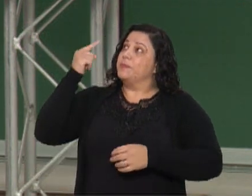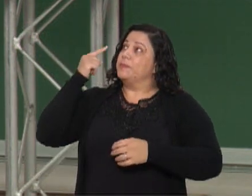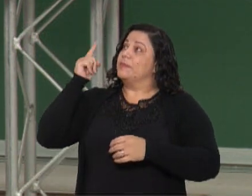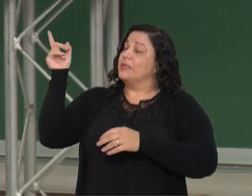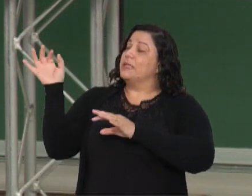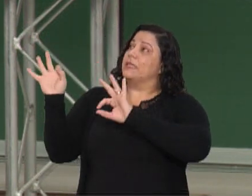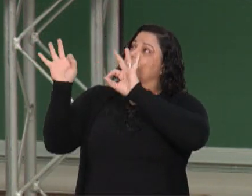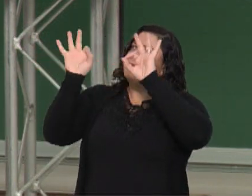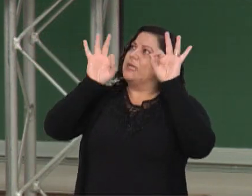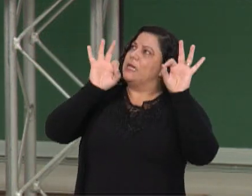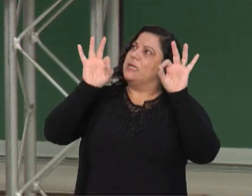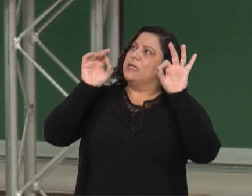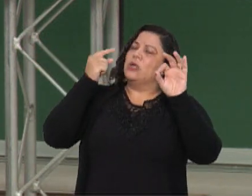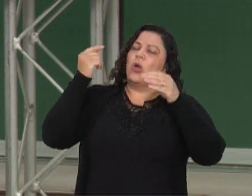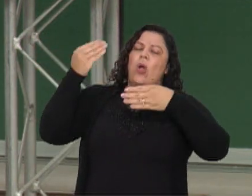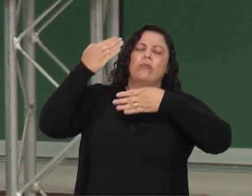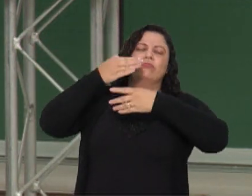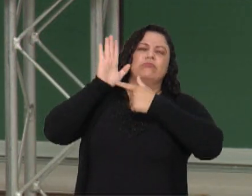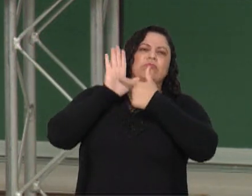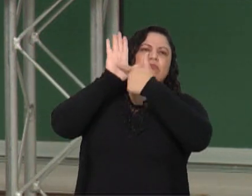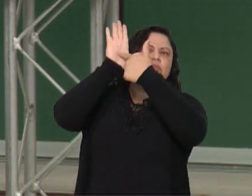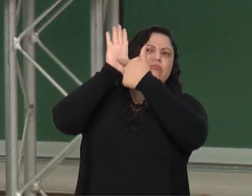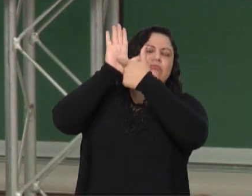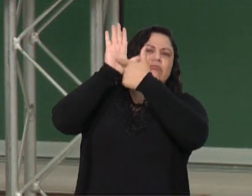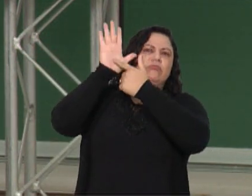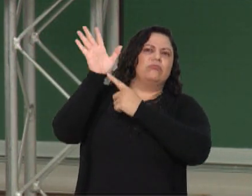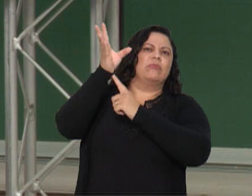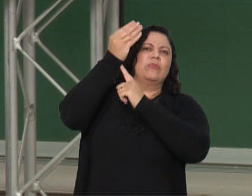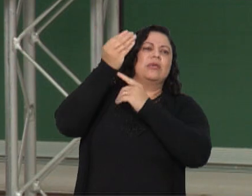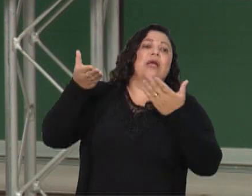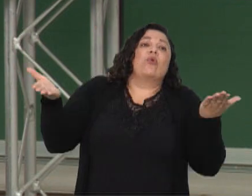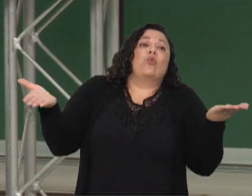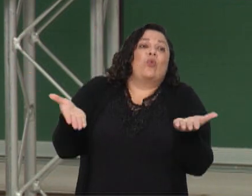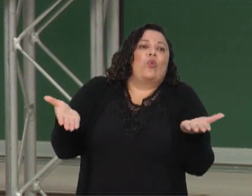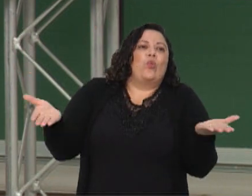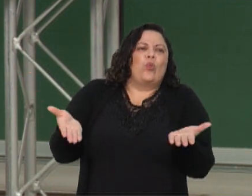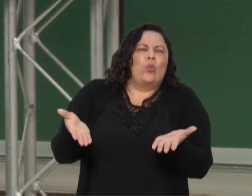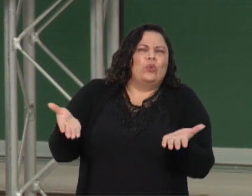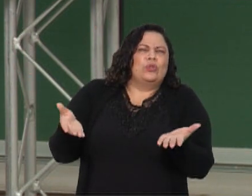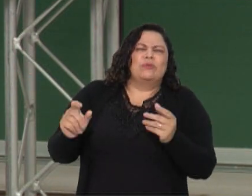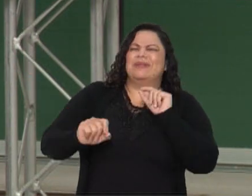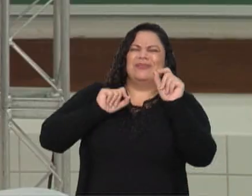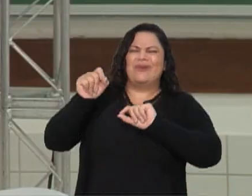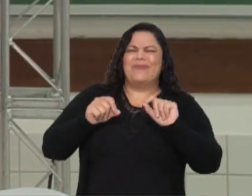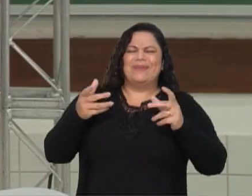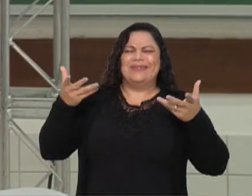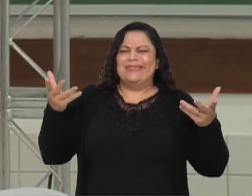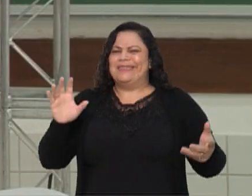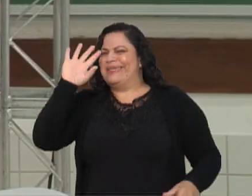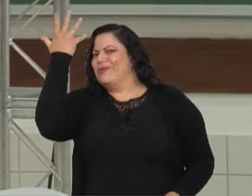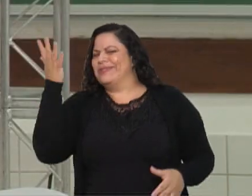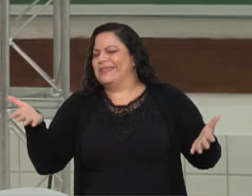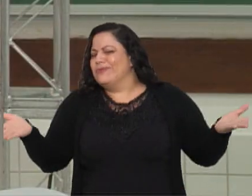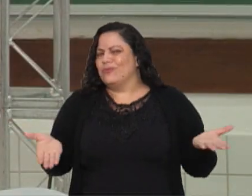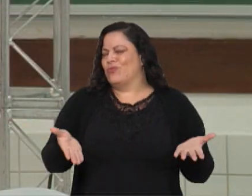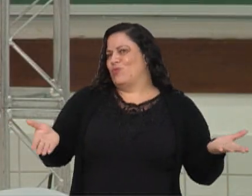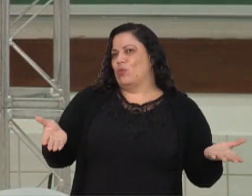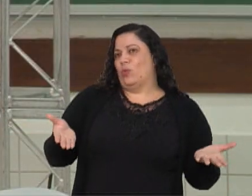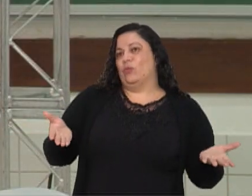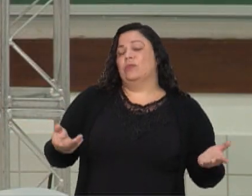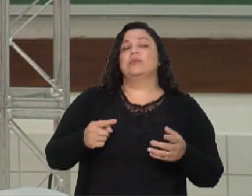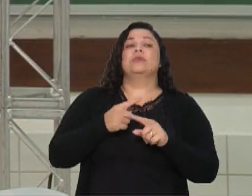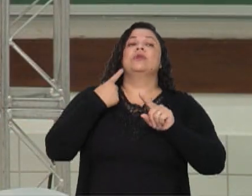esta exposição que está acontecendo hoje no MASP, daí você pensa assim, como assim, professora, acontecendo hoje?